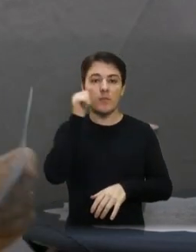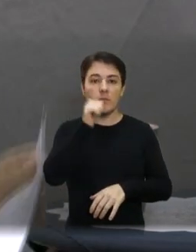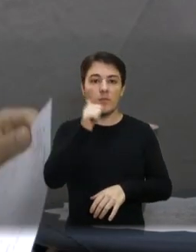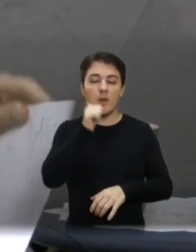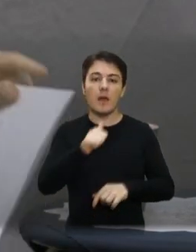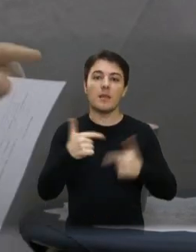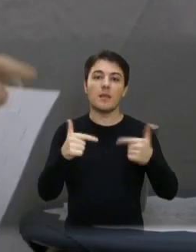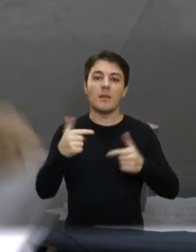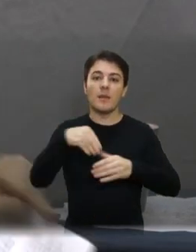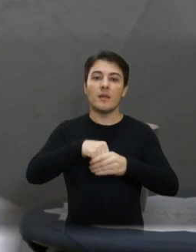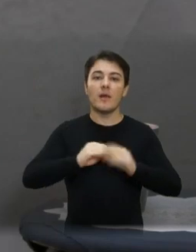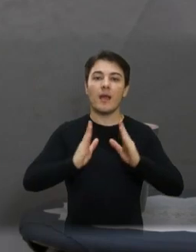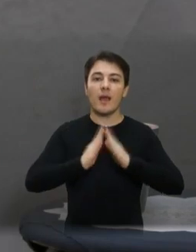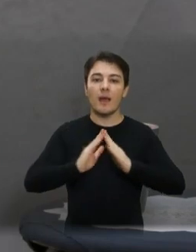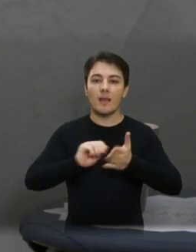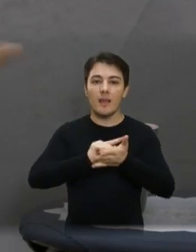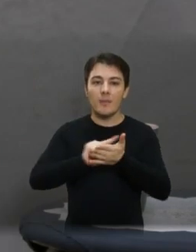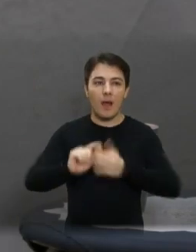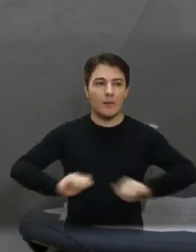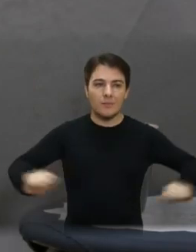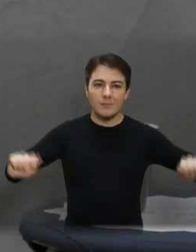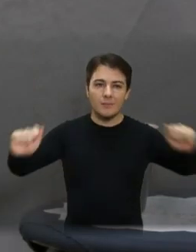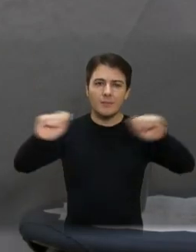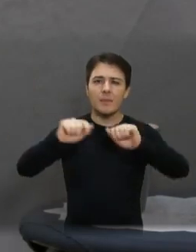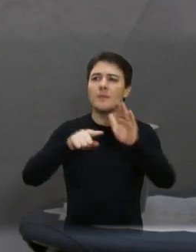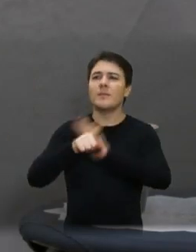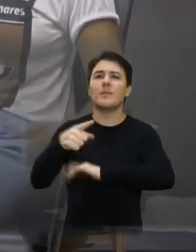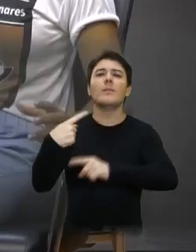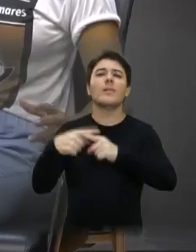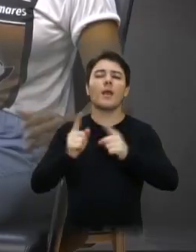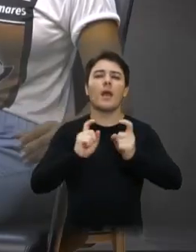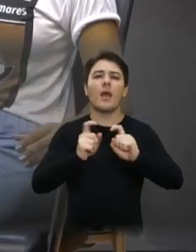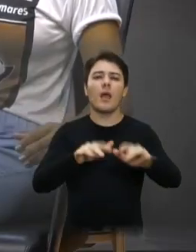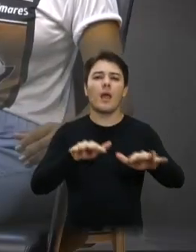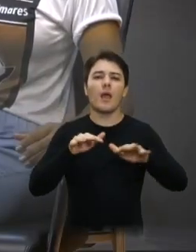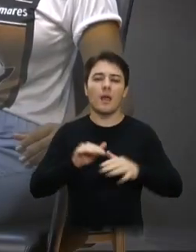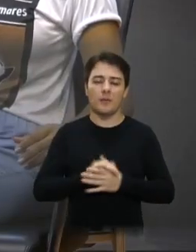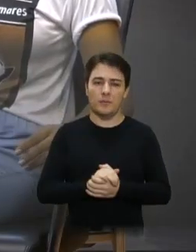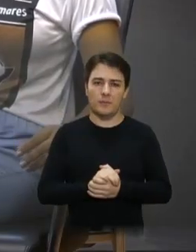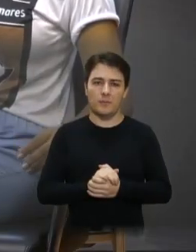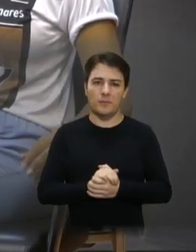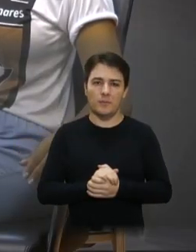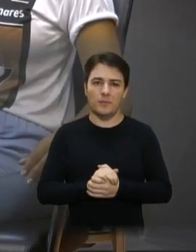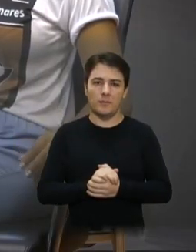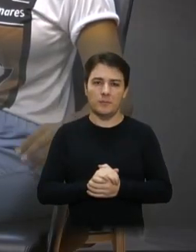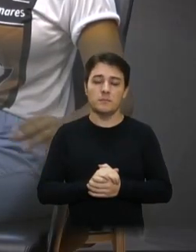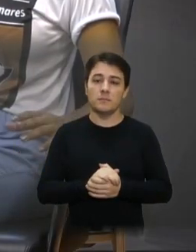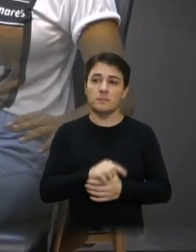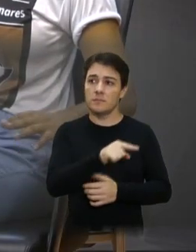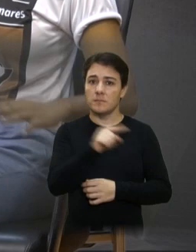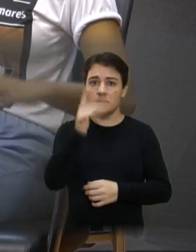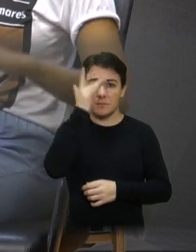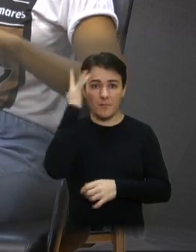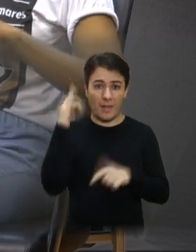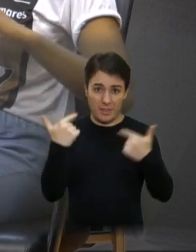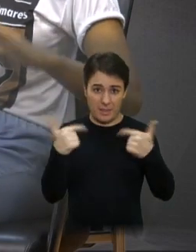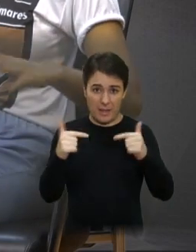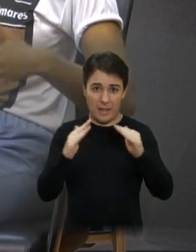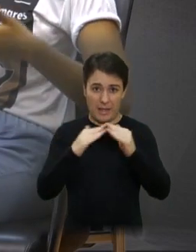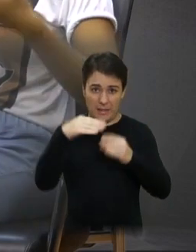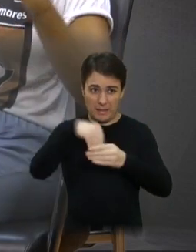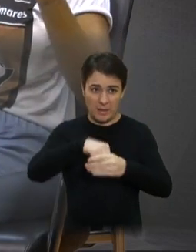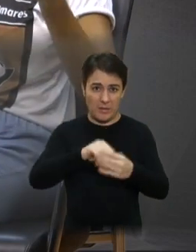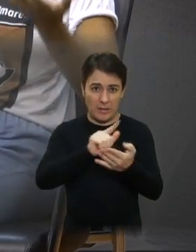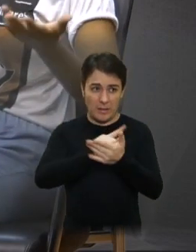domésticas em Araraquara o que motivou esta audiência pública reclamação de muitas trabalhadoras domésticas diante de toda a